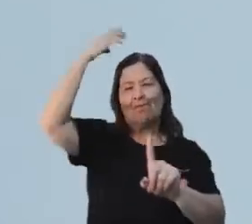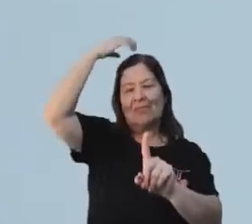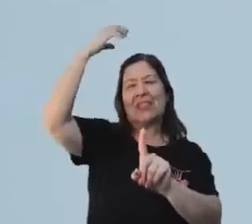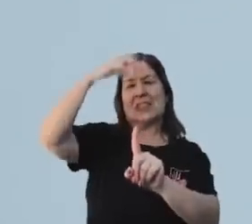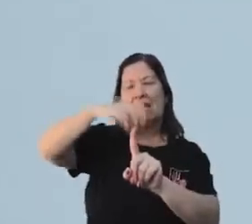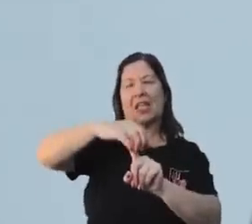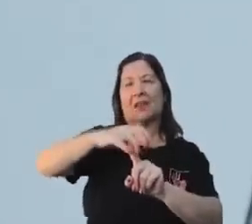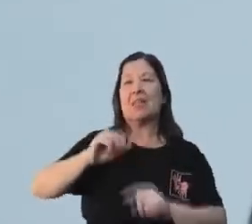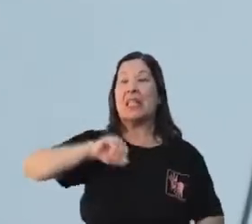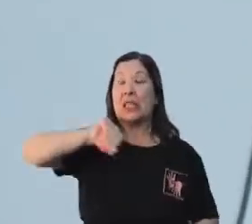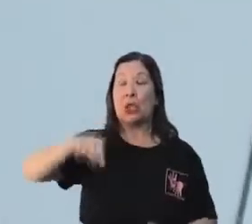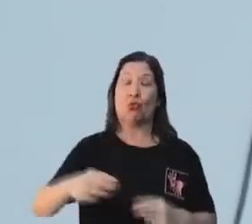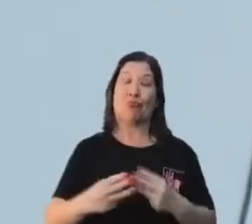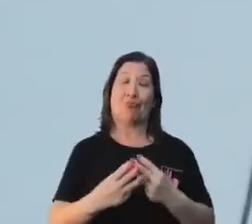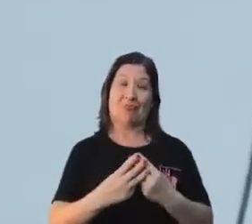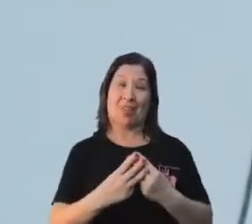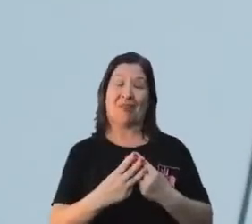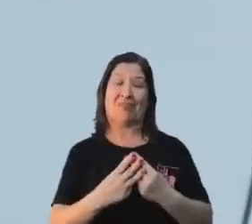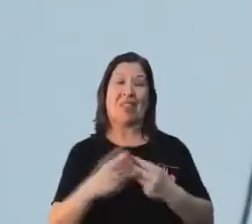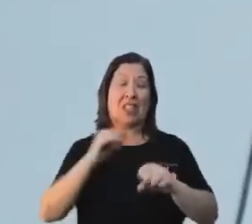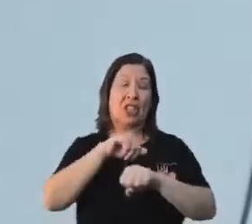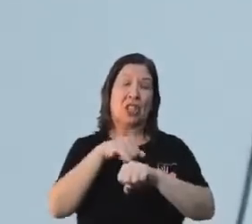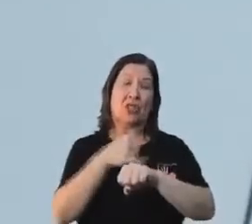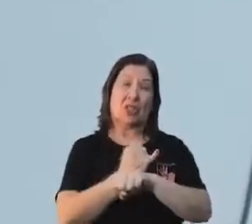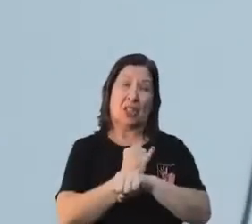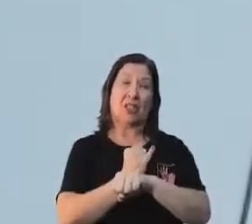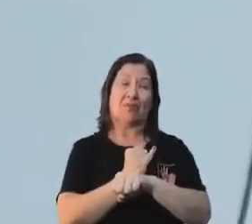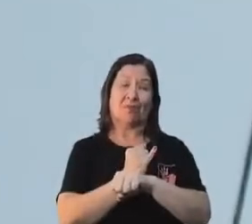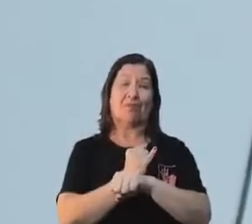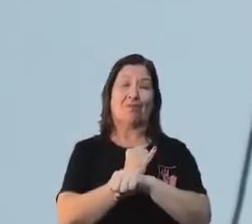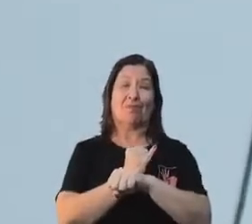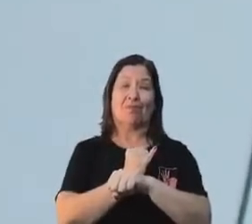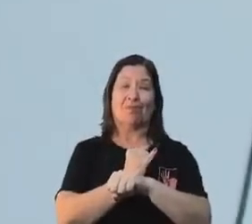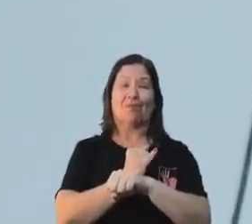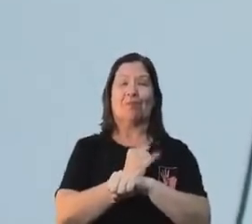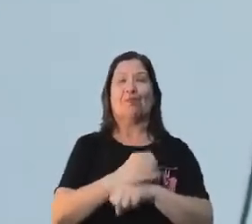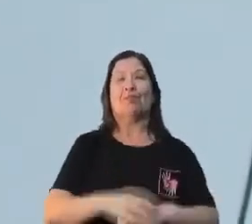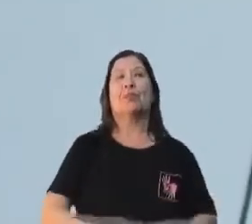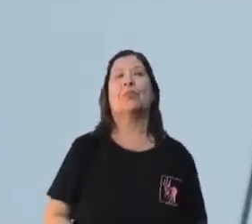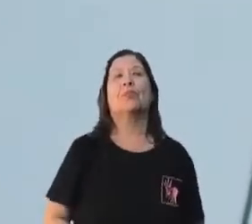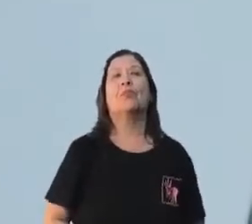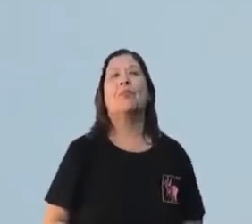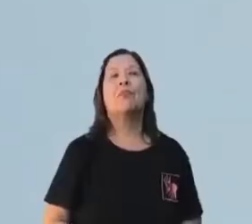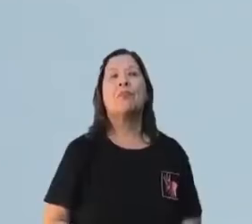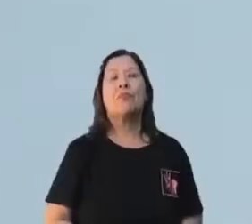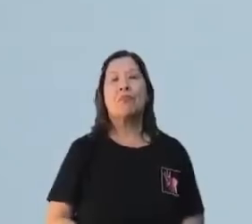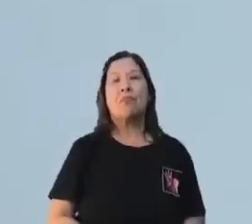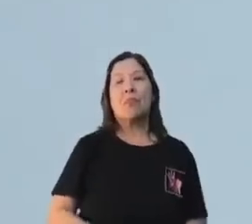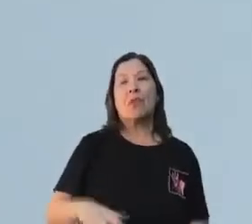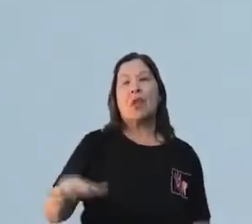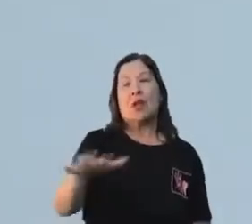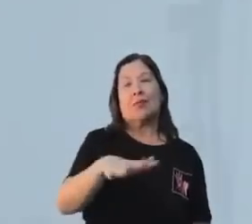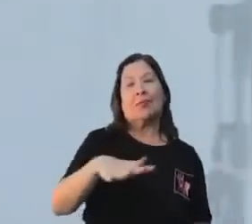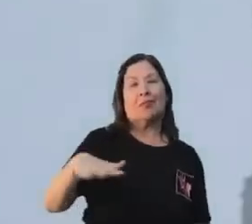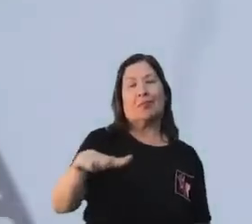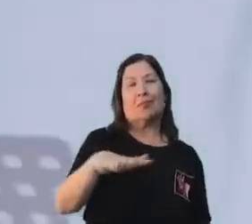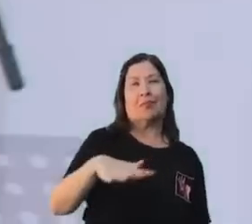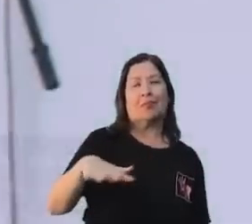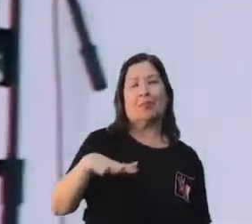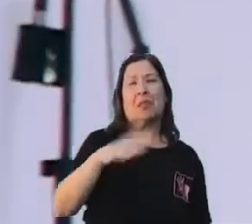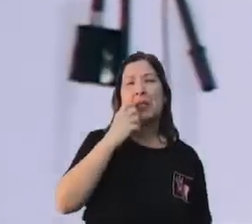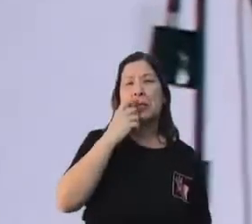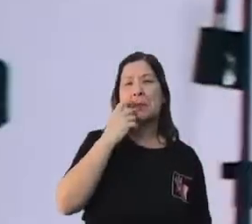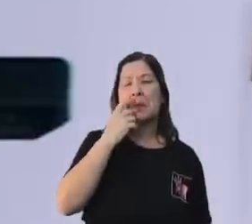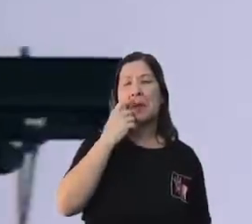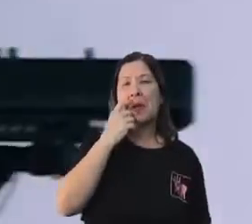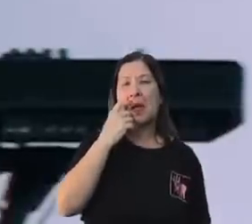Jerusalém, quando as 10 tribos do norte caíram nas mãos do império da Síria. Esse mesmo império assírio que tomara Samaria,